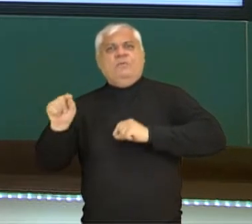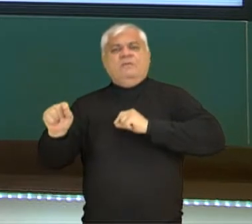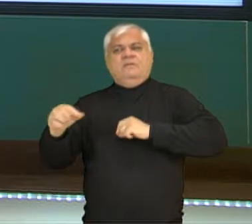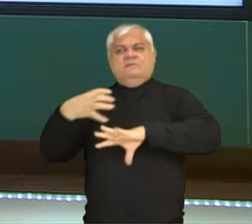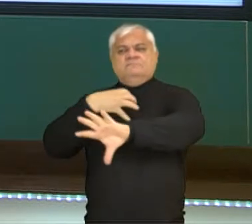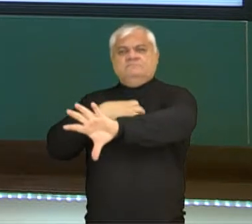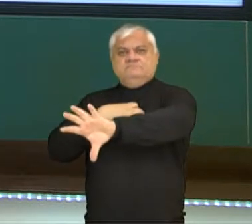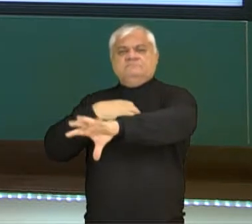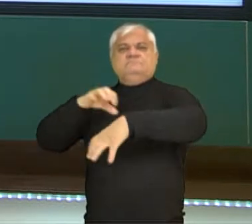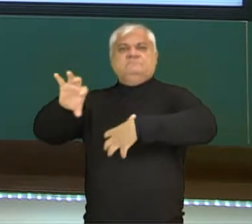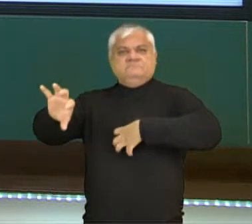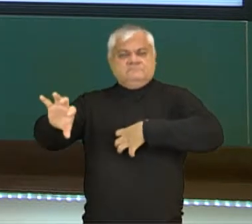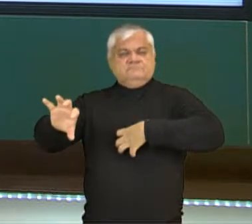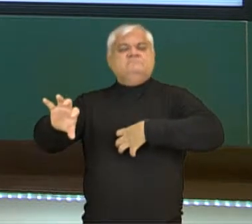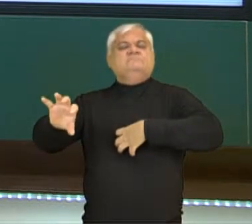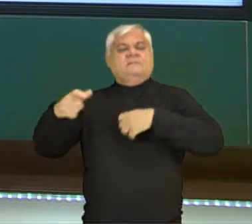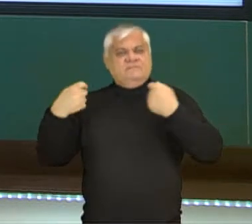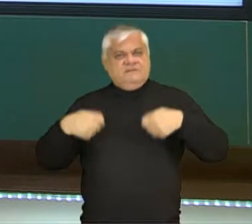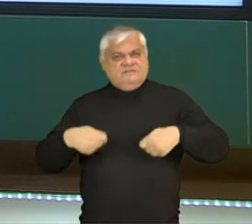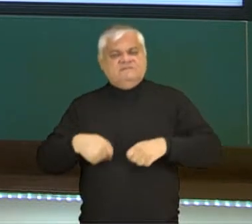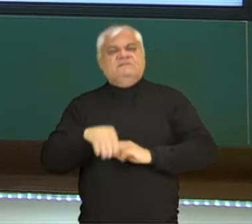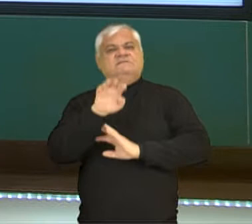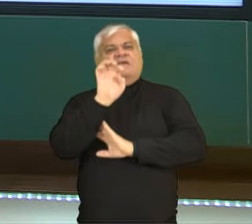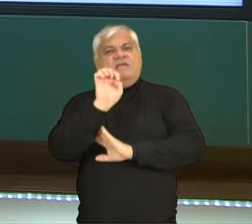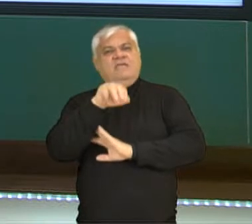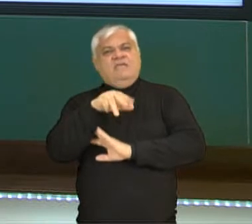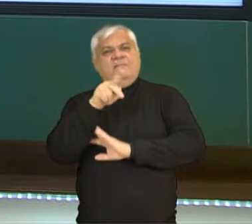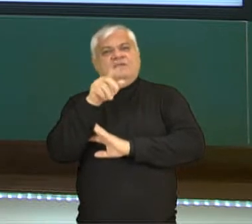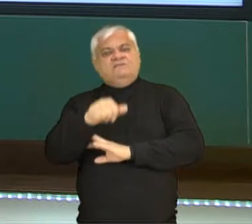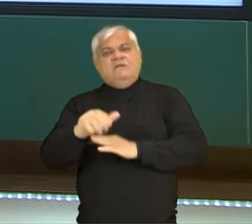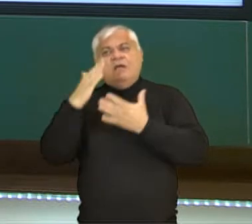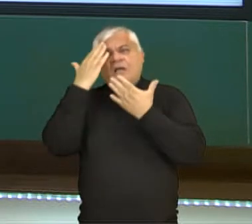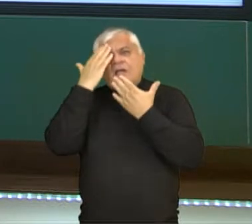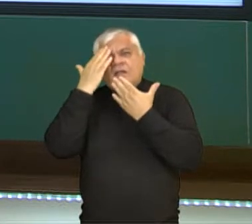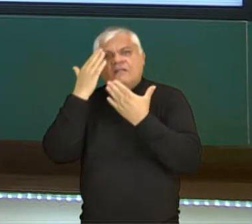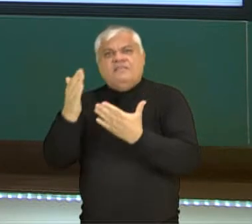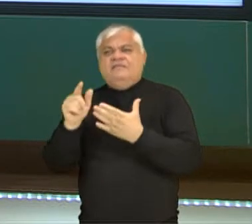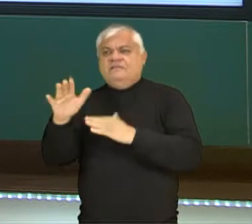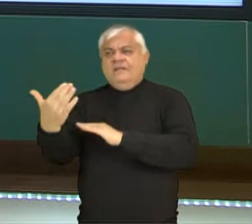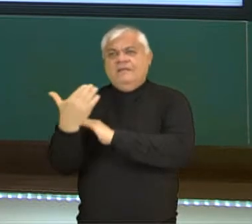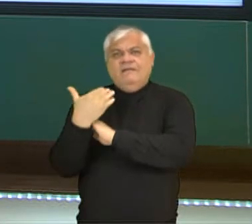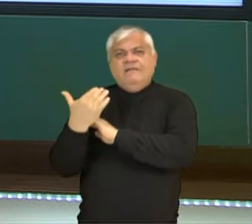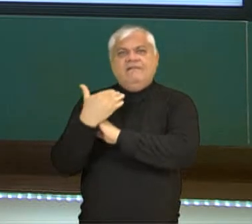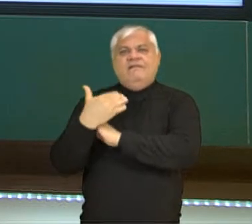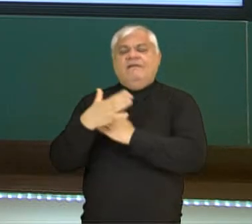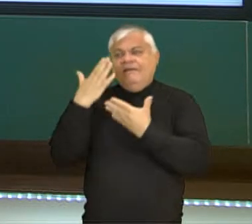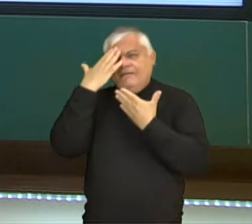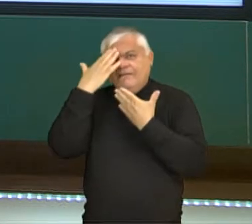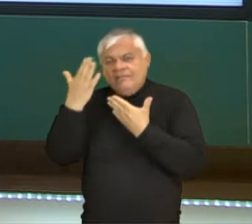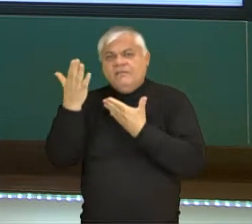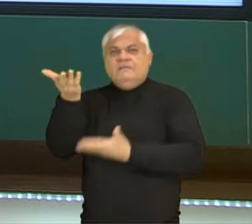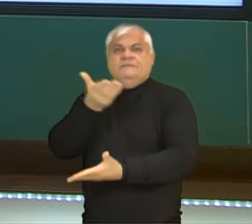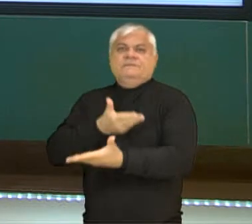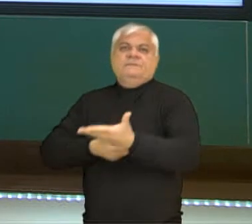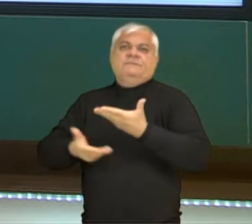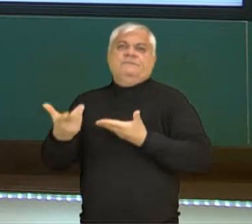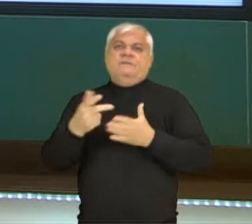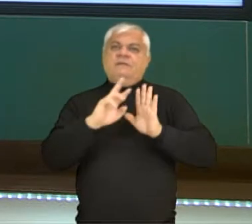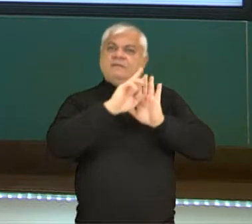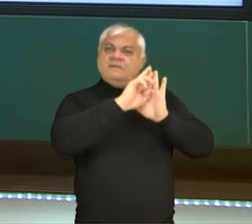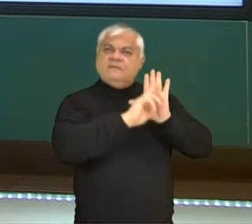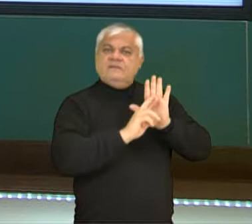no lugar do outro, praticar a empatia, ser grato pelo que as pessoas fazem, retribuir, aquela regrinha, né?